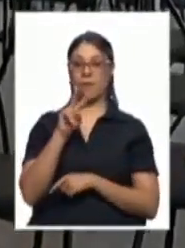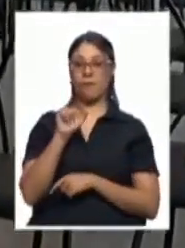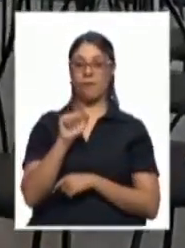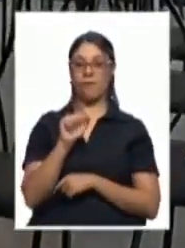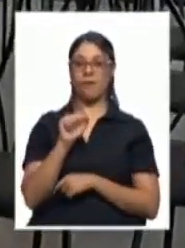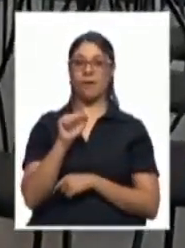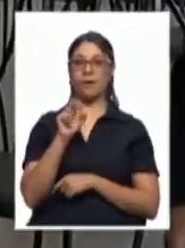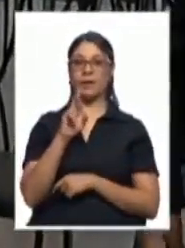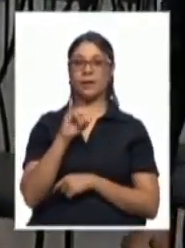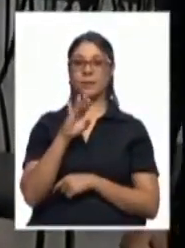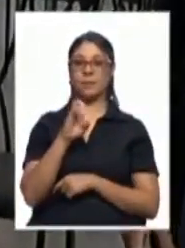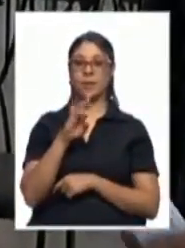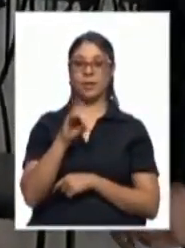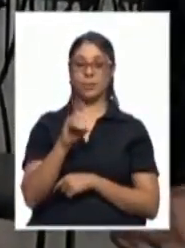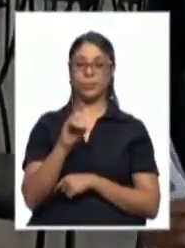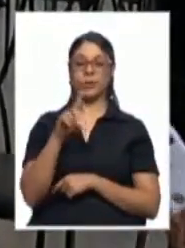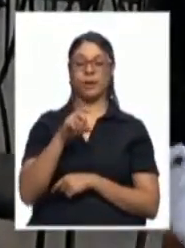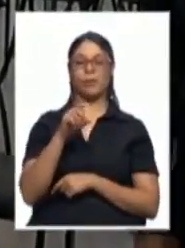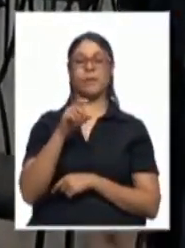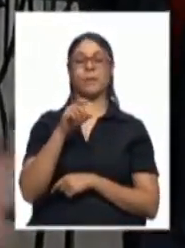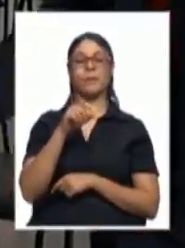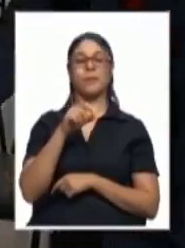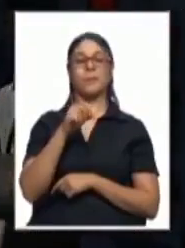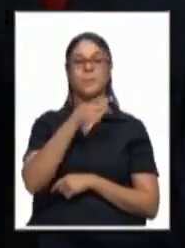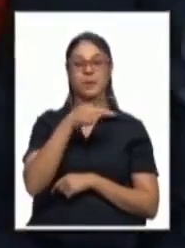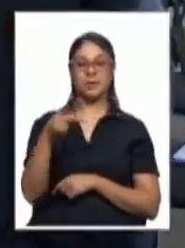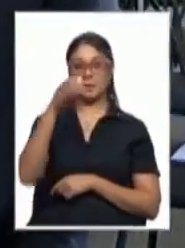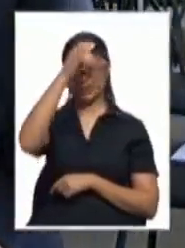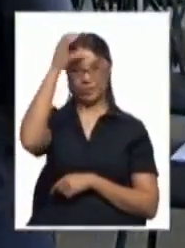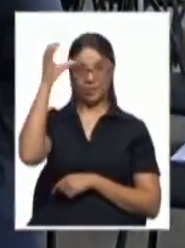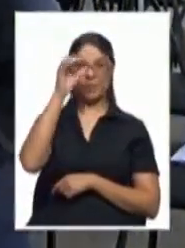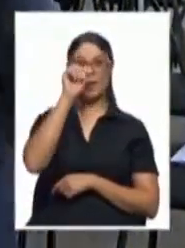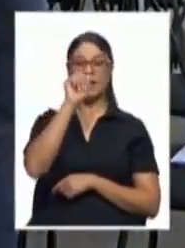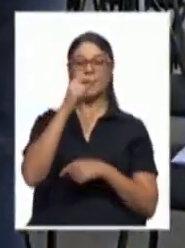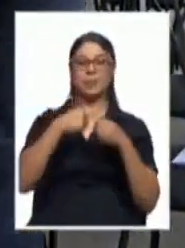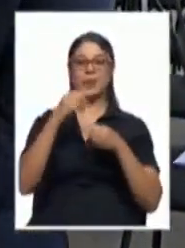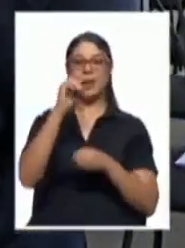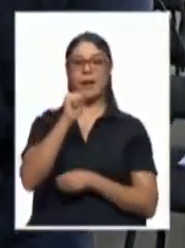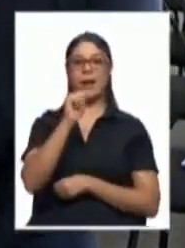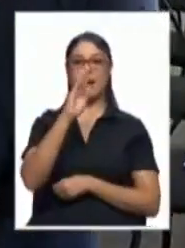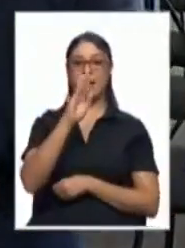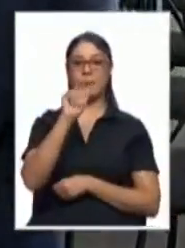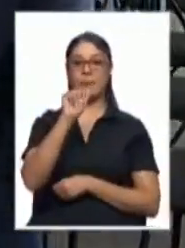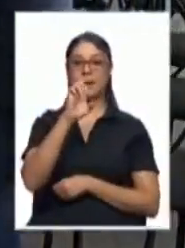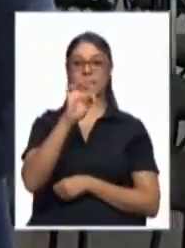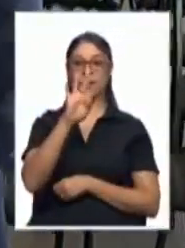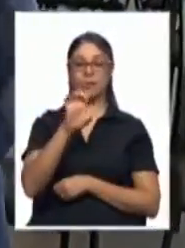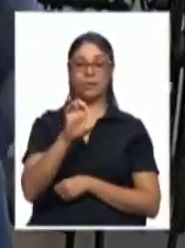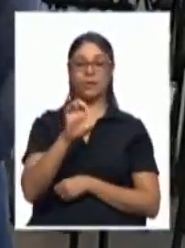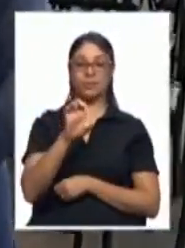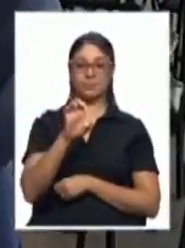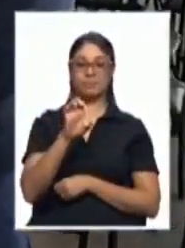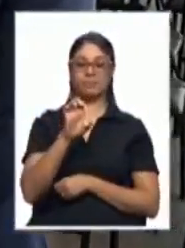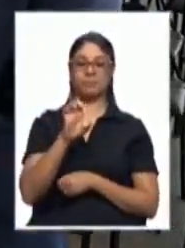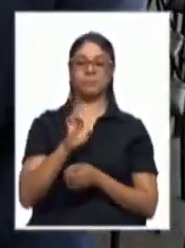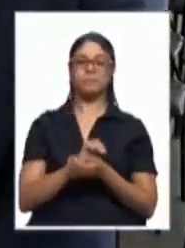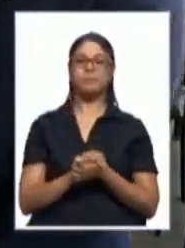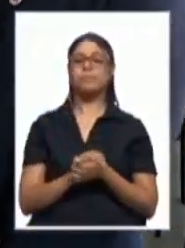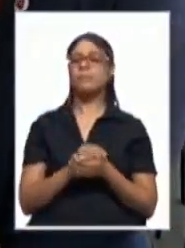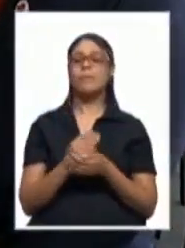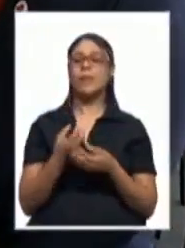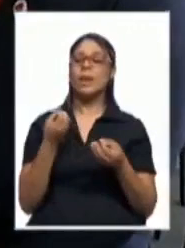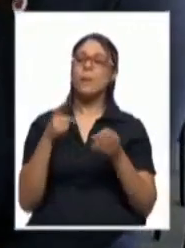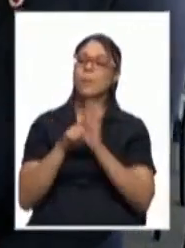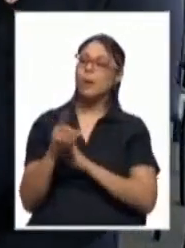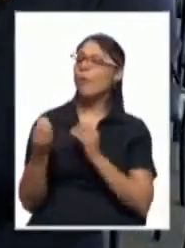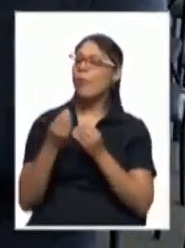é presidente da Câmara de Abaeté. Boa tarde. Tudo bem? Vavá Ribeiro, na região centro-oeste do estado, né? Como é que está o